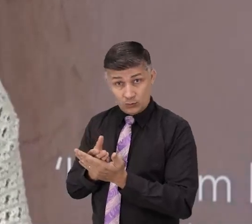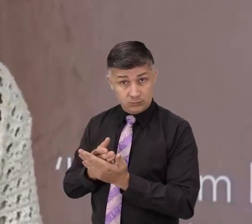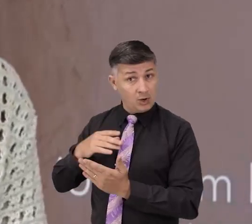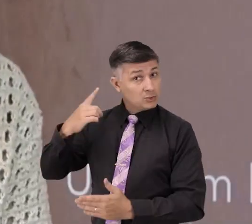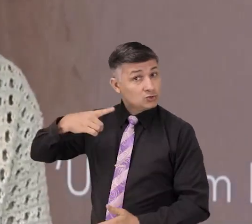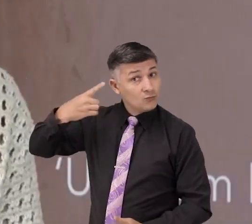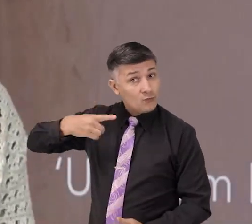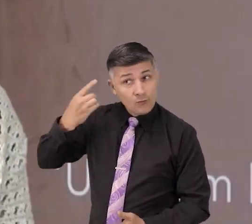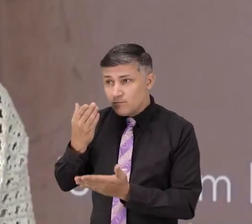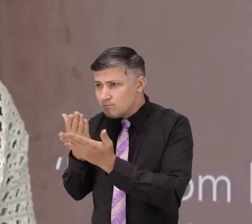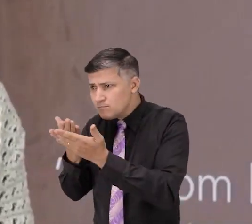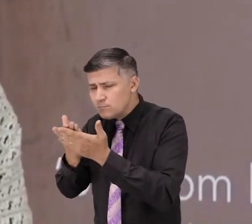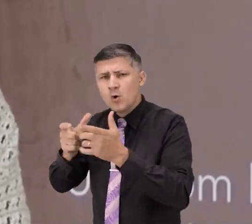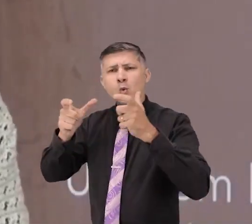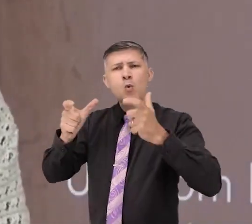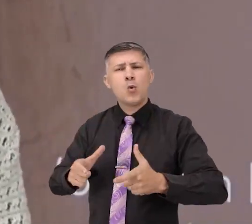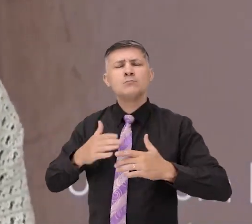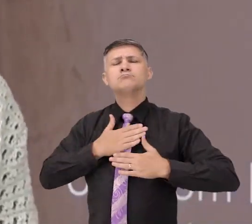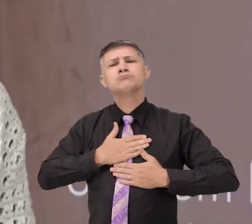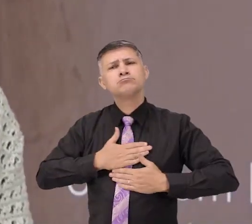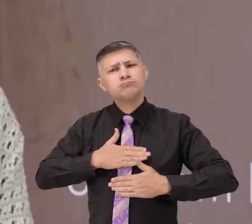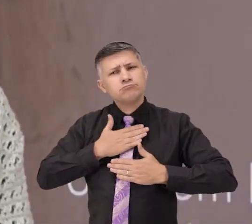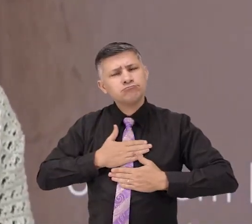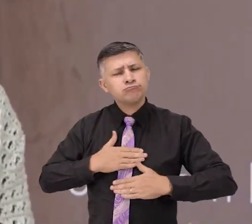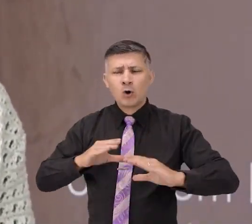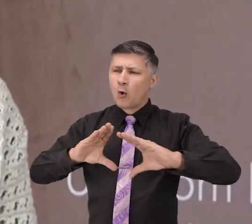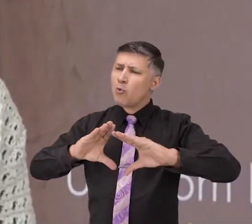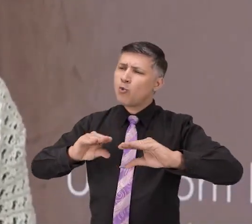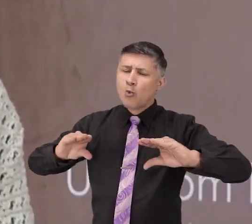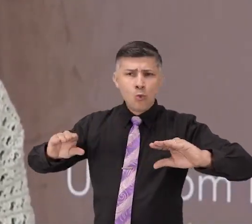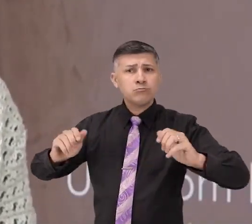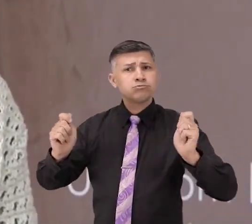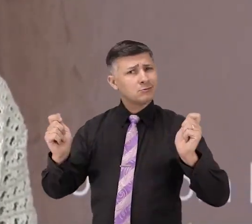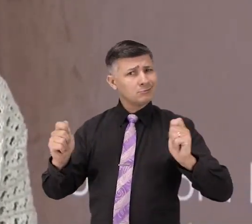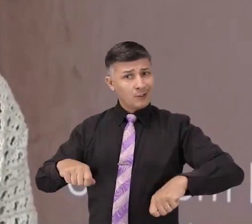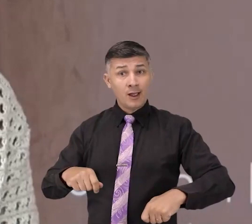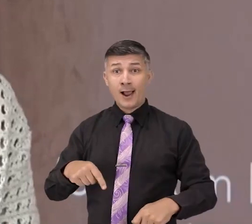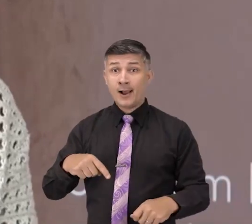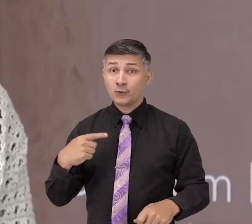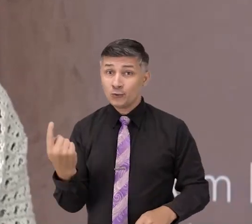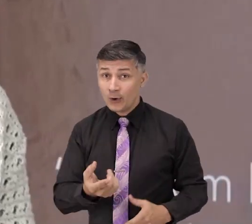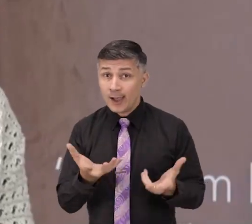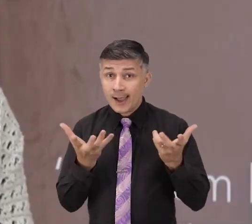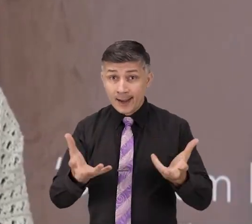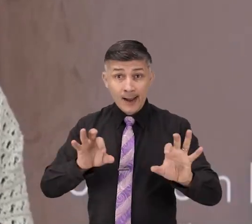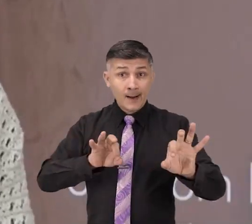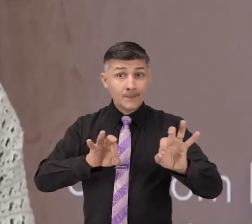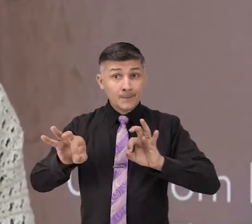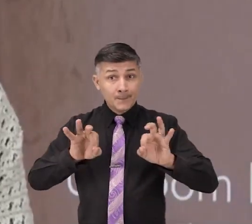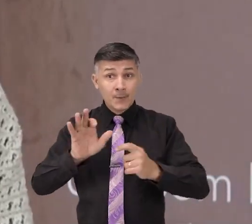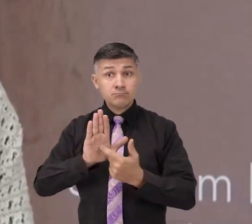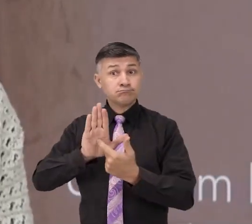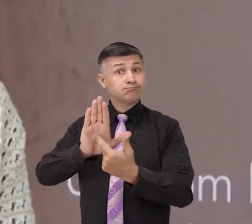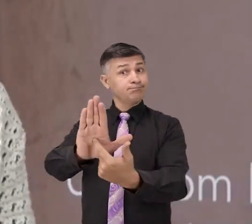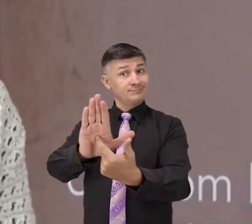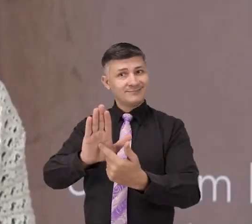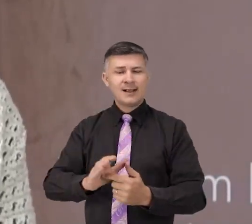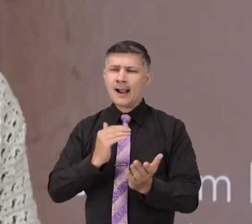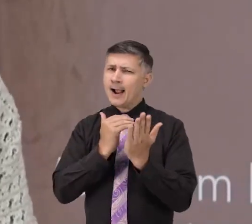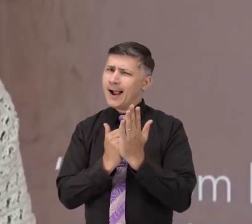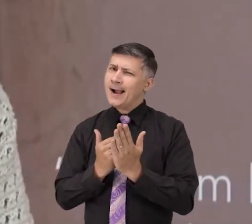direito estudarem, um espaço de muito conforto, e nós estamos, na verdade, querendo produzir